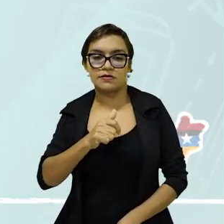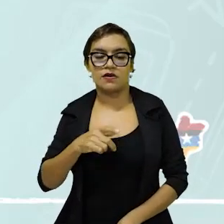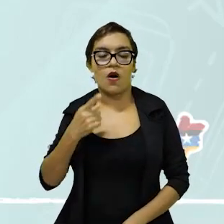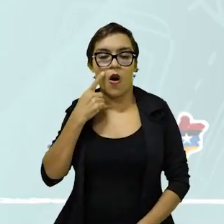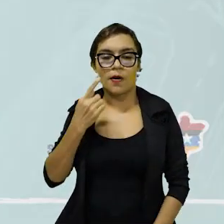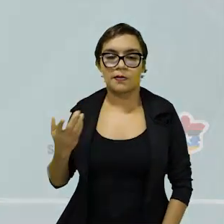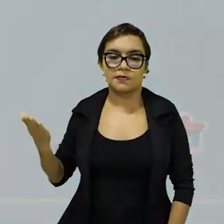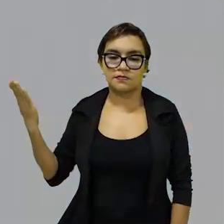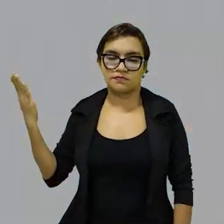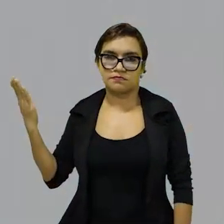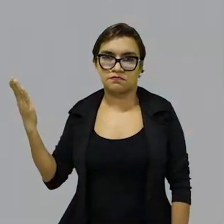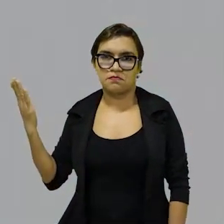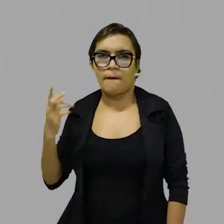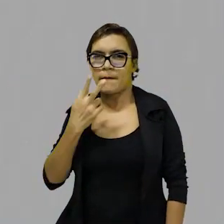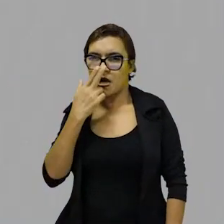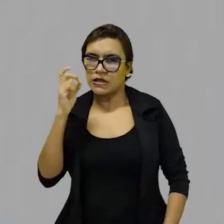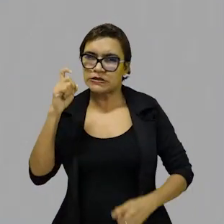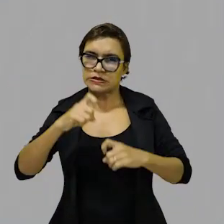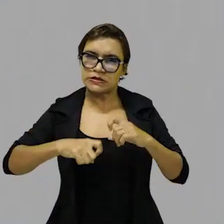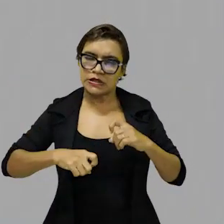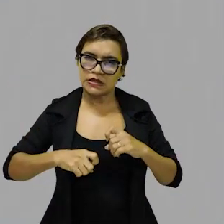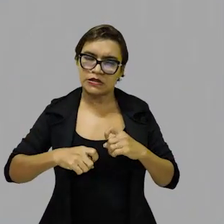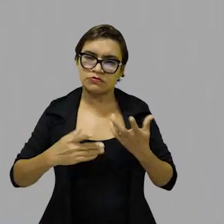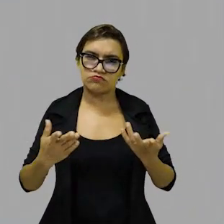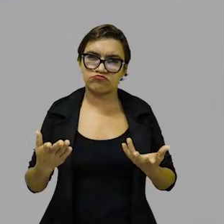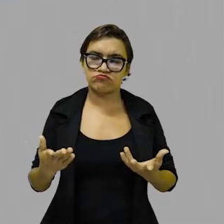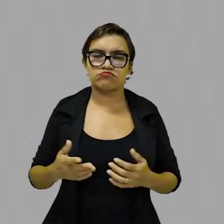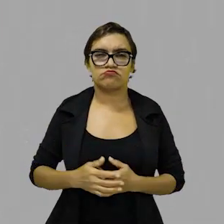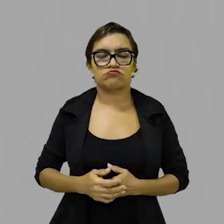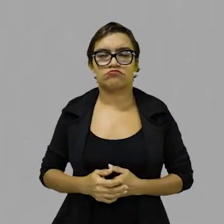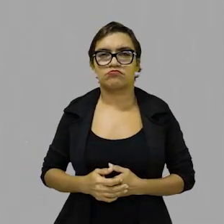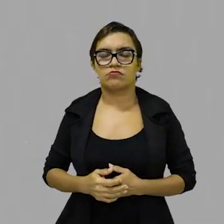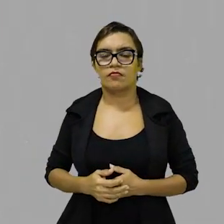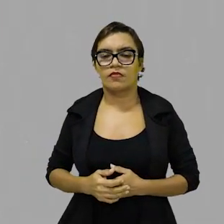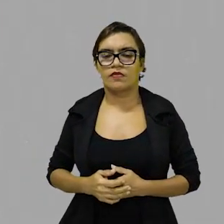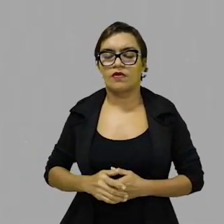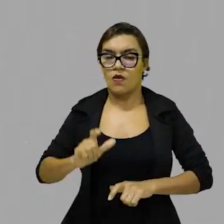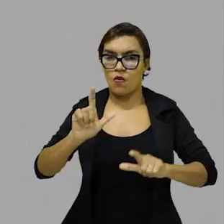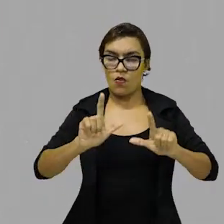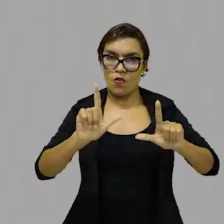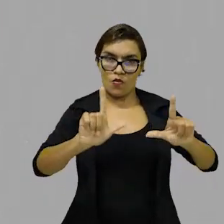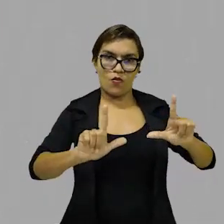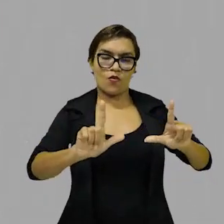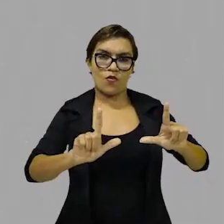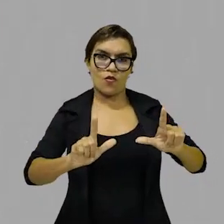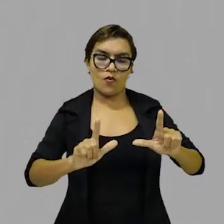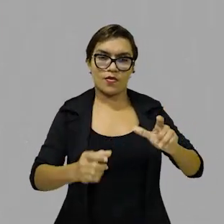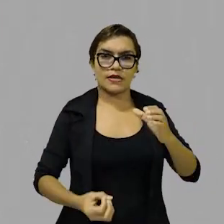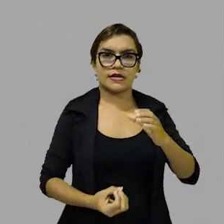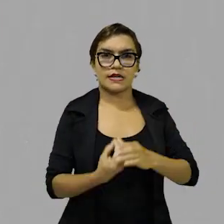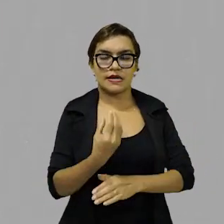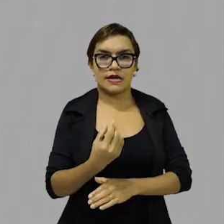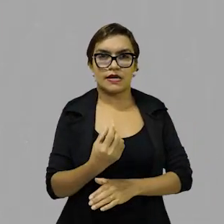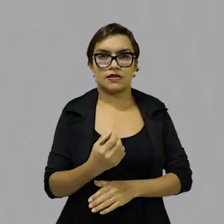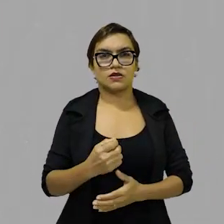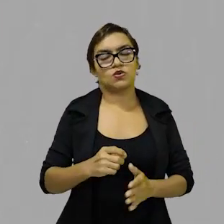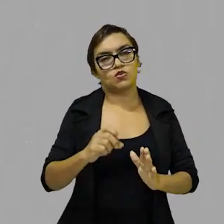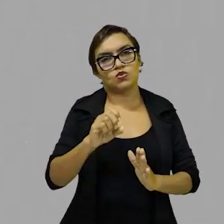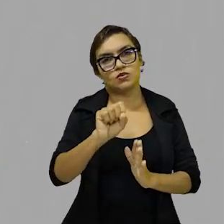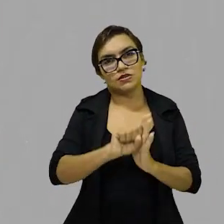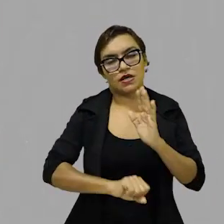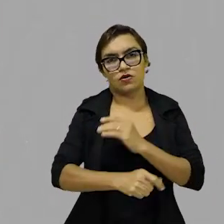obra, sexualizada, erotizada, muito. Eu estou falando de uma obra que foi feita no início do século XX. E olha que eu peguei uma das